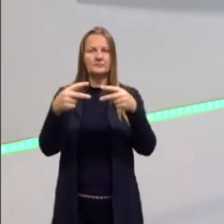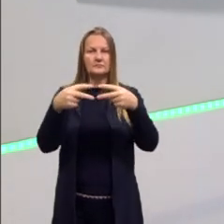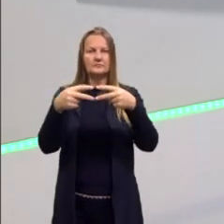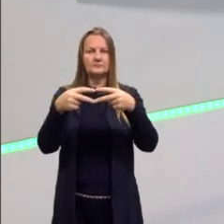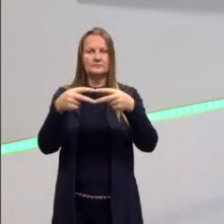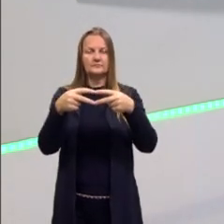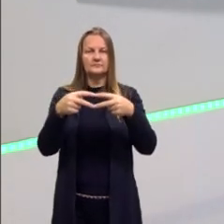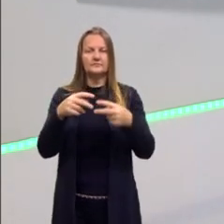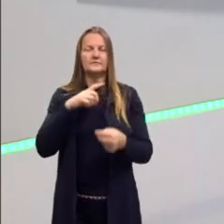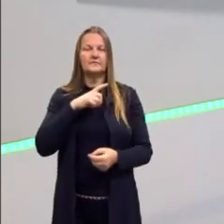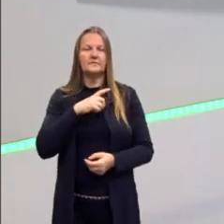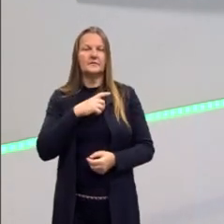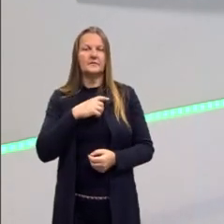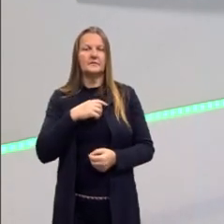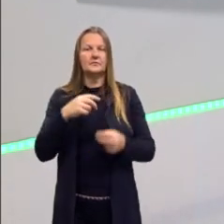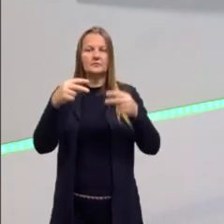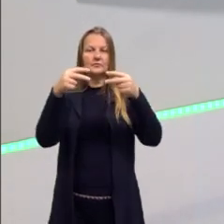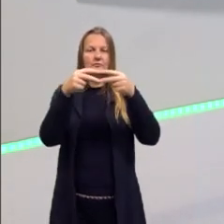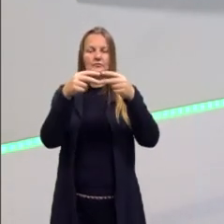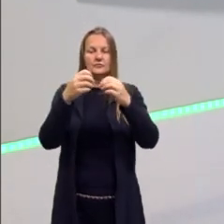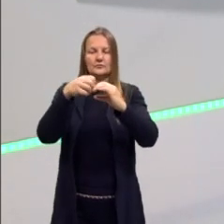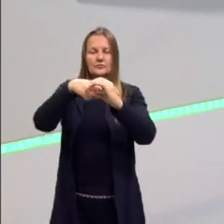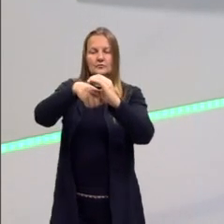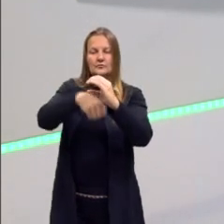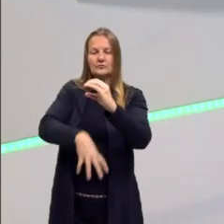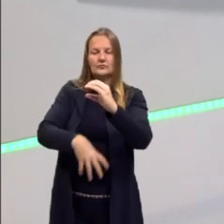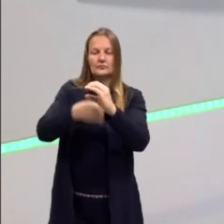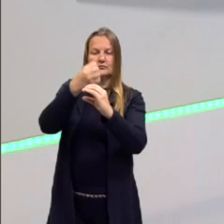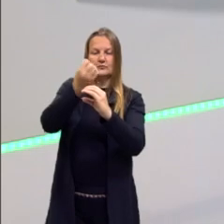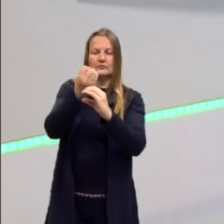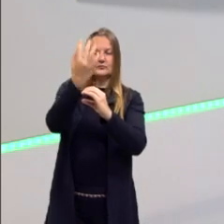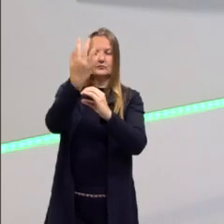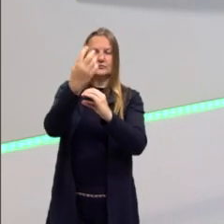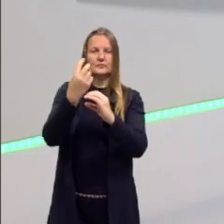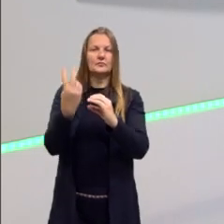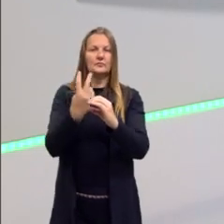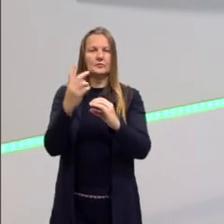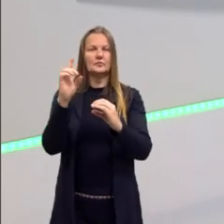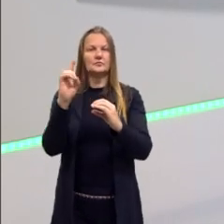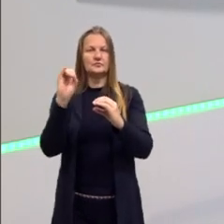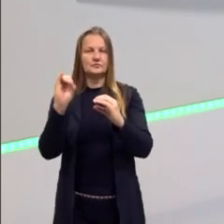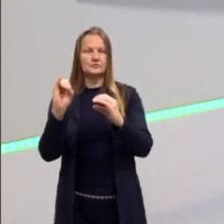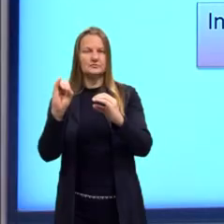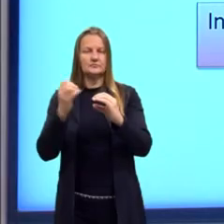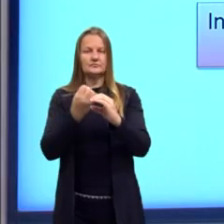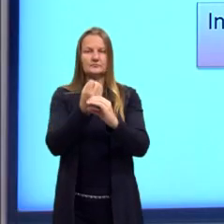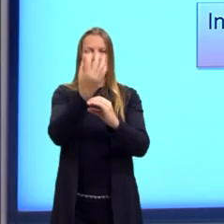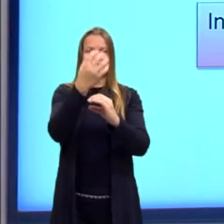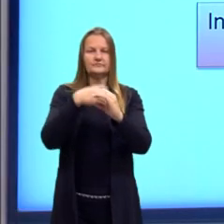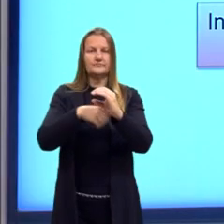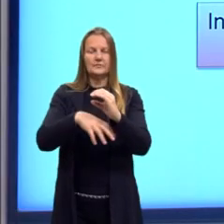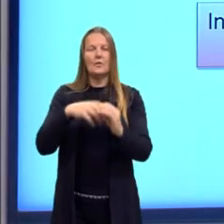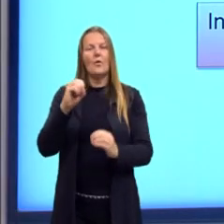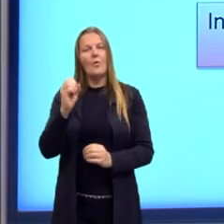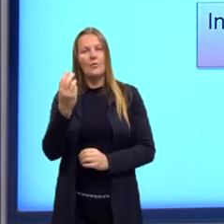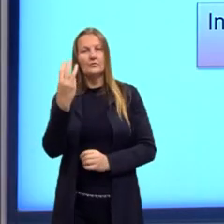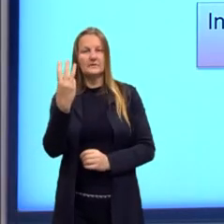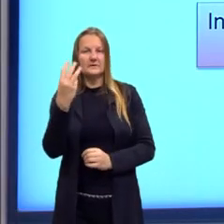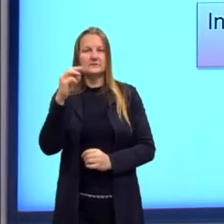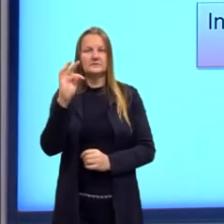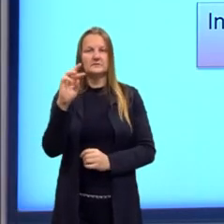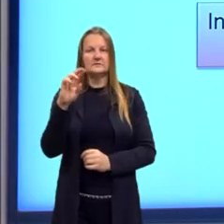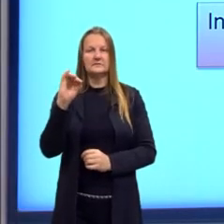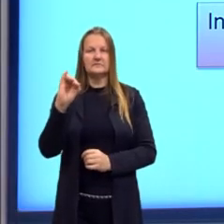eu tenho a presença de duas ramificações iguais na minha cadeia eu também uso o di oltre na